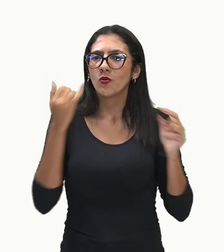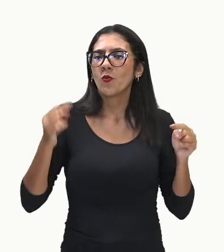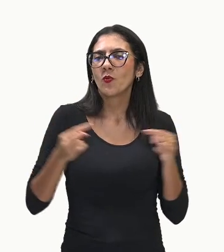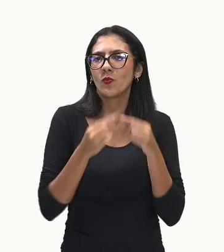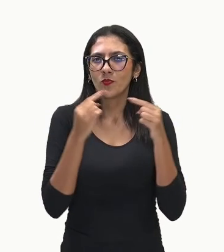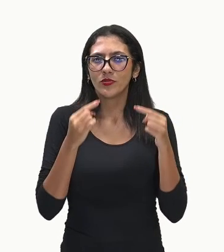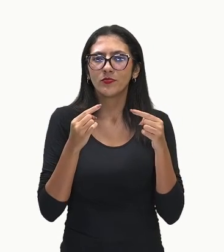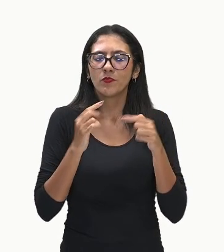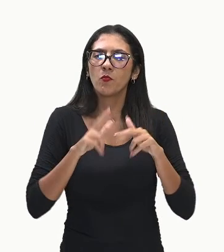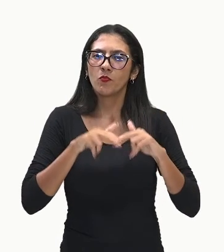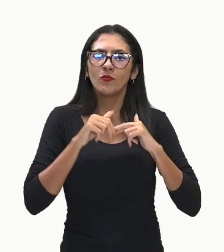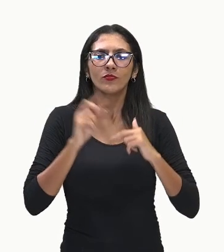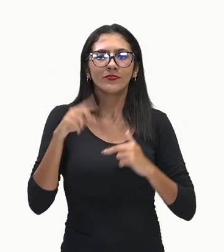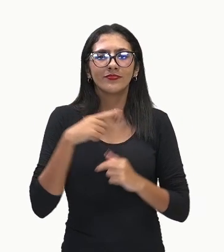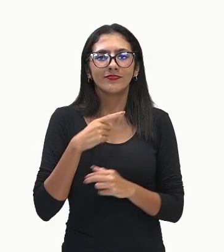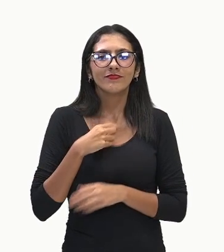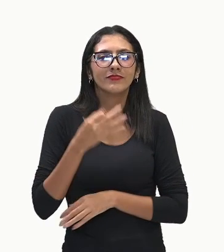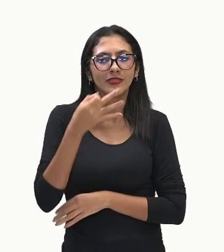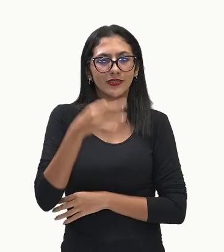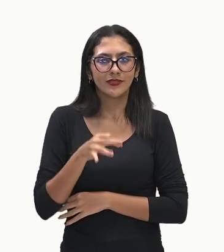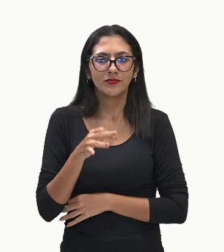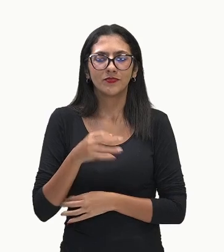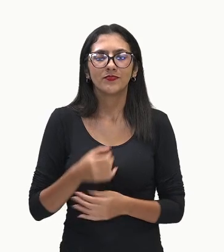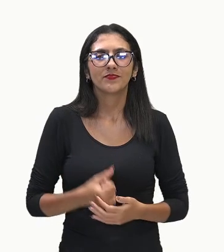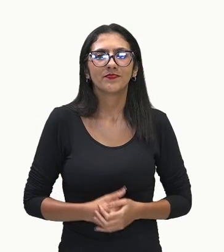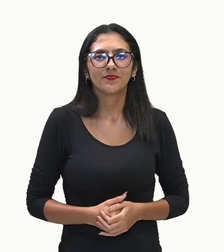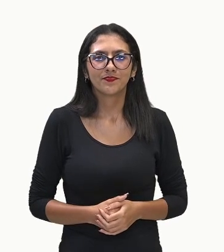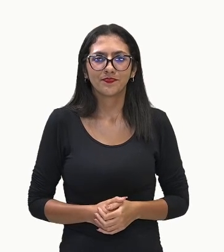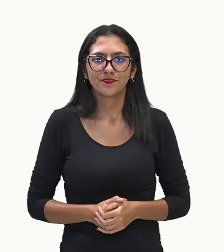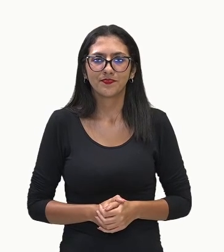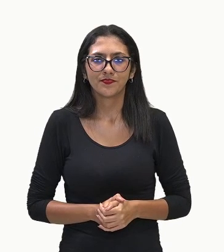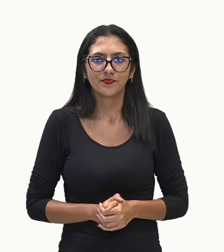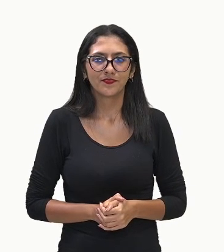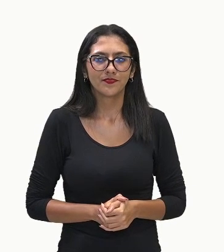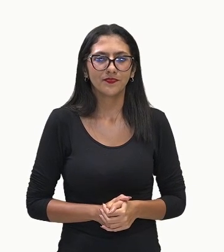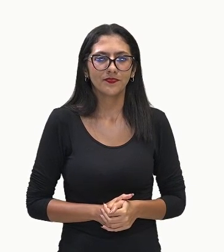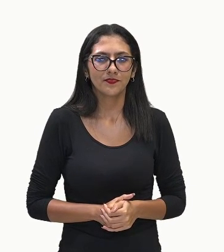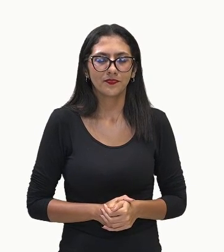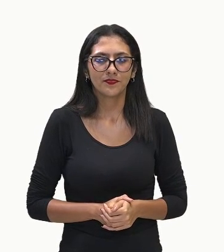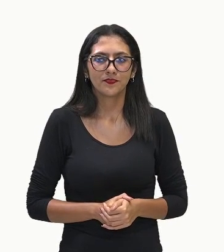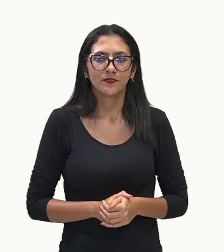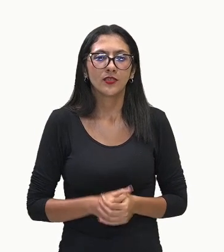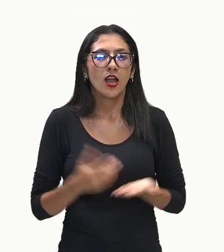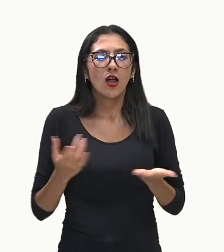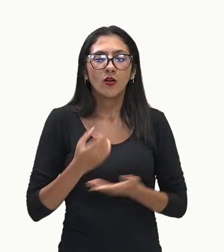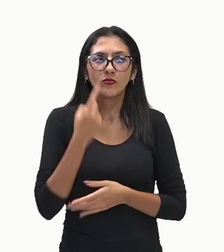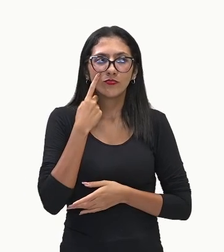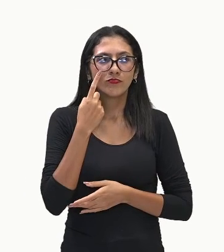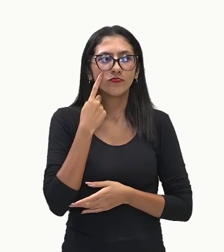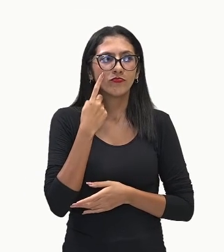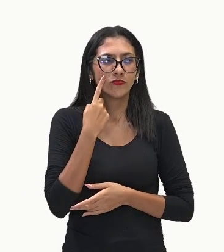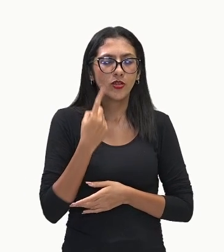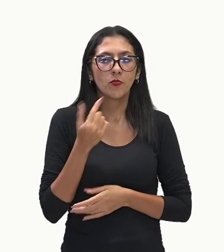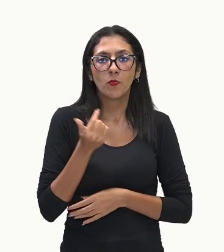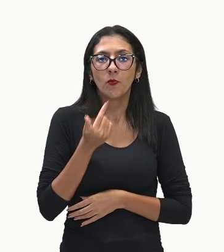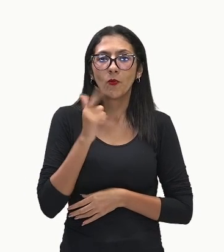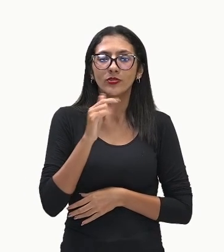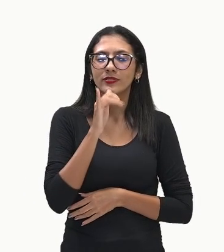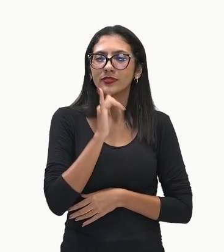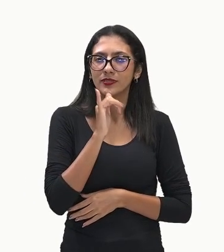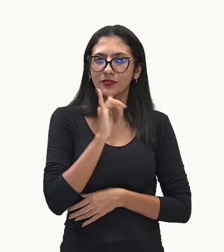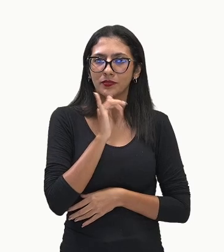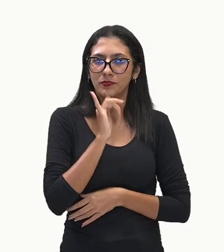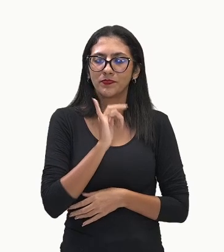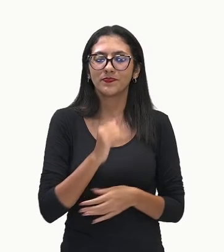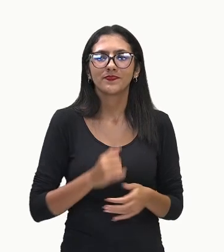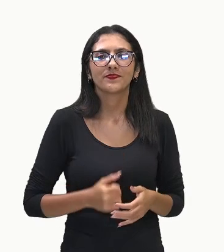é considerada, né, a alternativa correta. Beleza? Vamos agora para o nosso próximo exemplo,